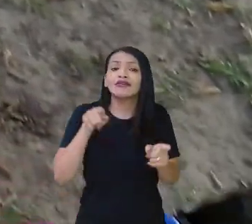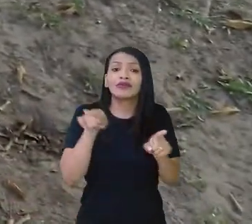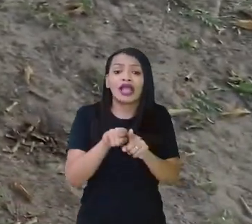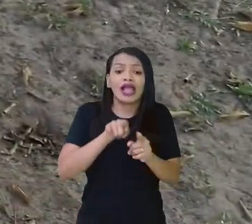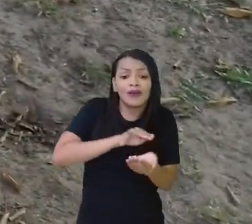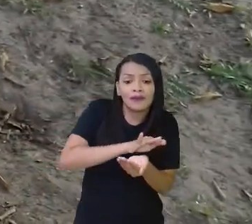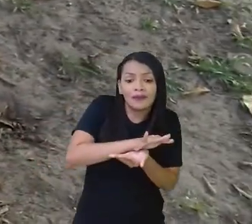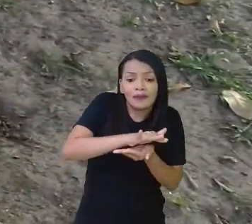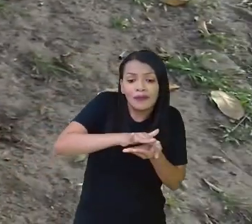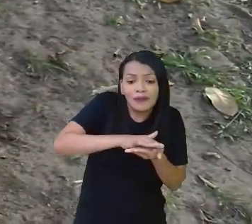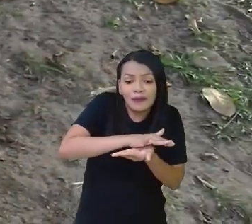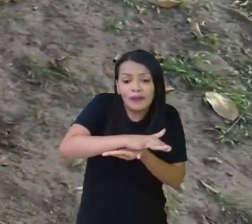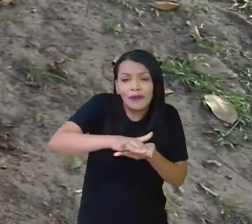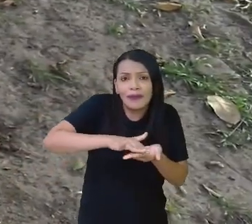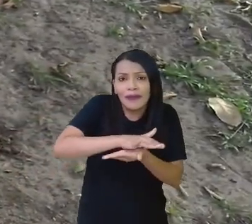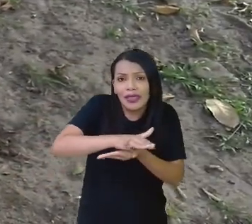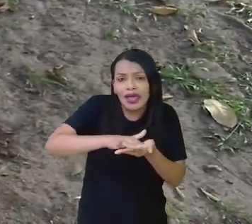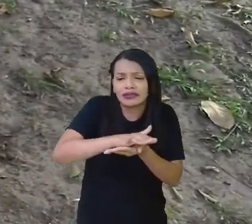brigadeiro